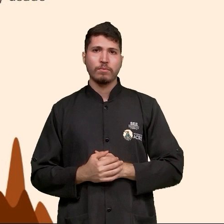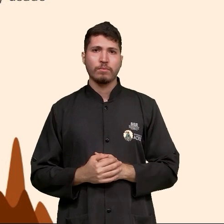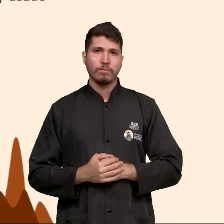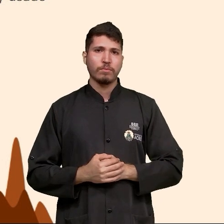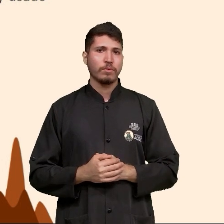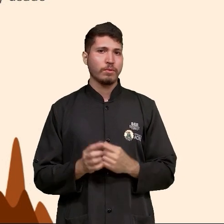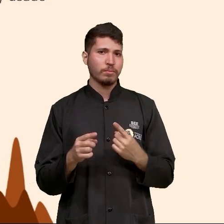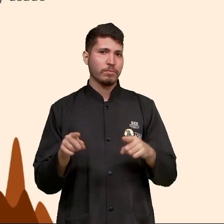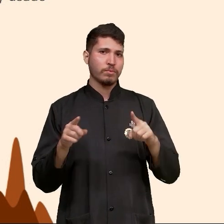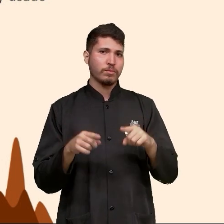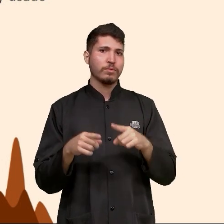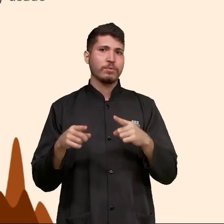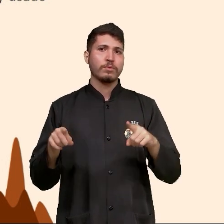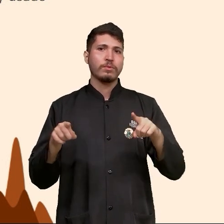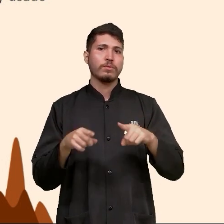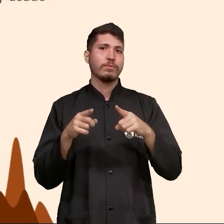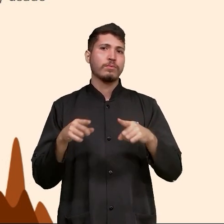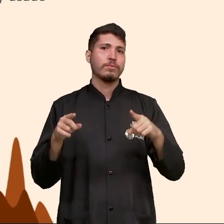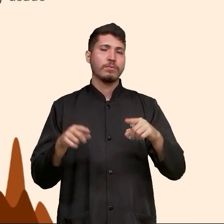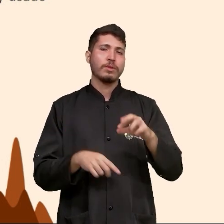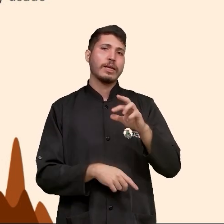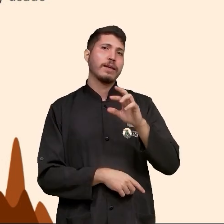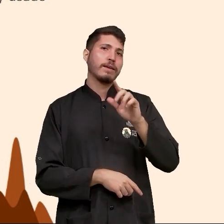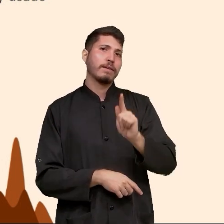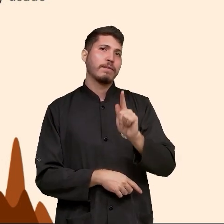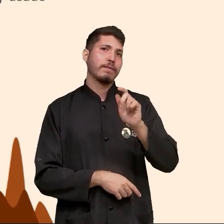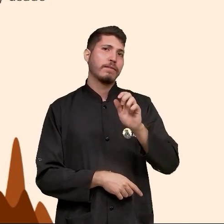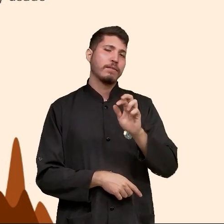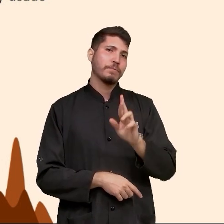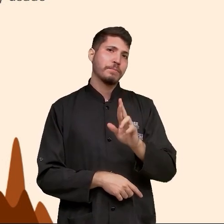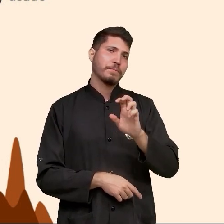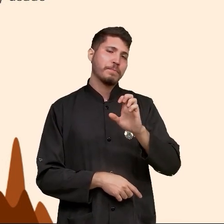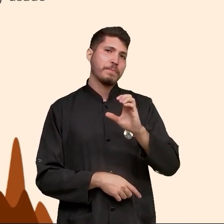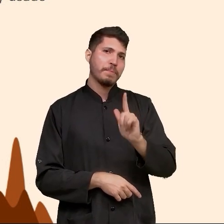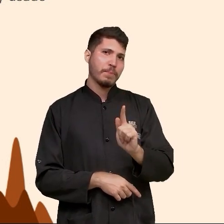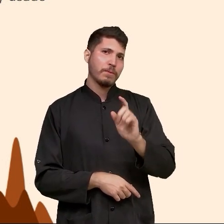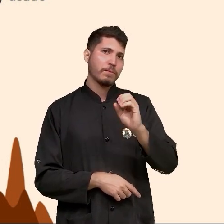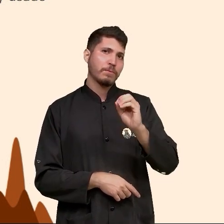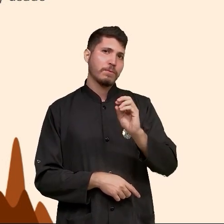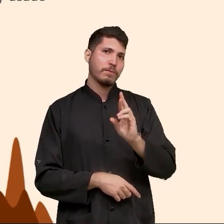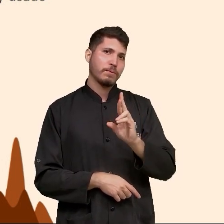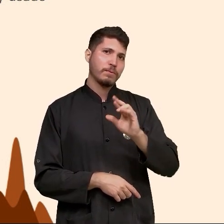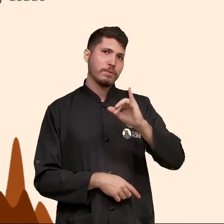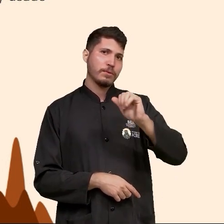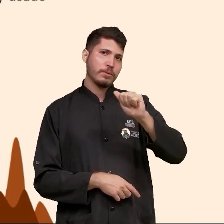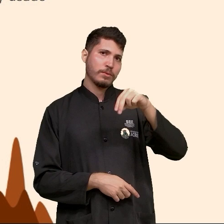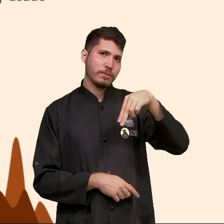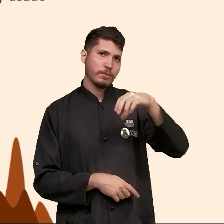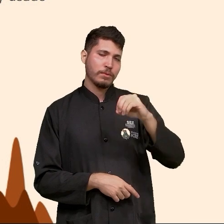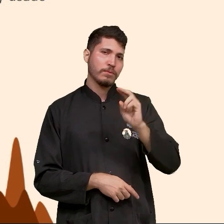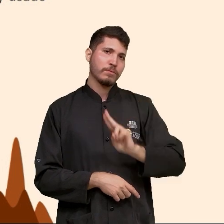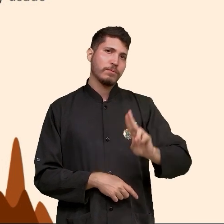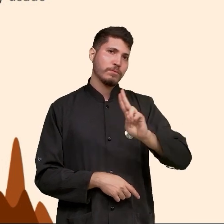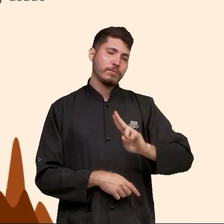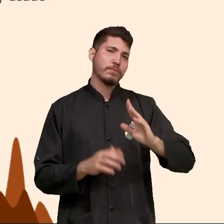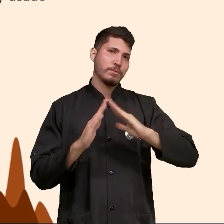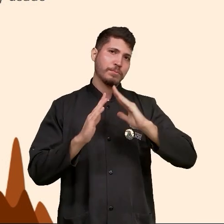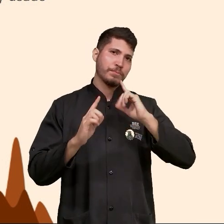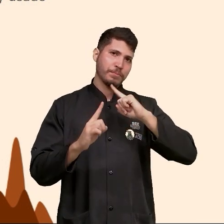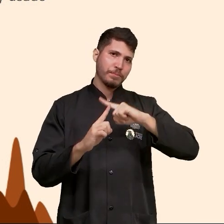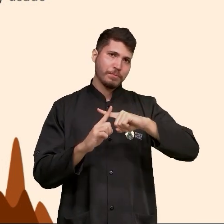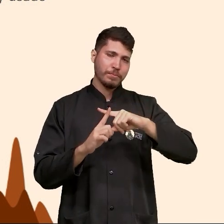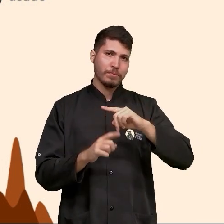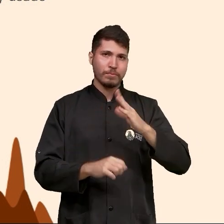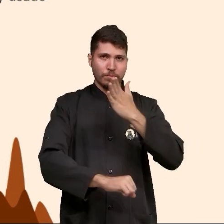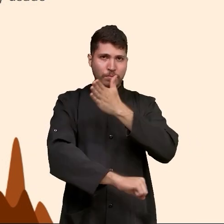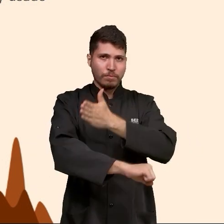ele foi a principal forma musical usada nas igrejas. A Idade